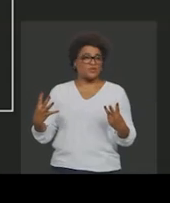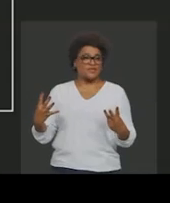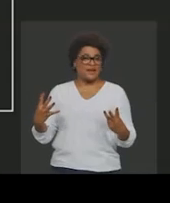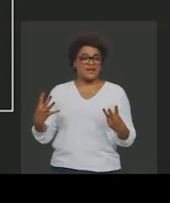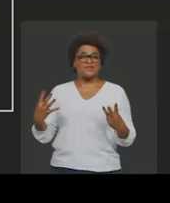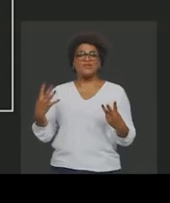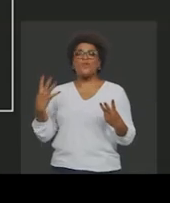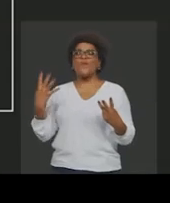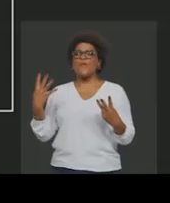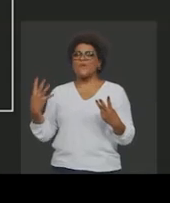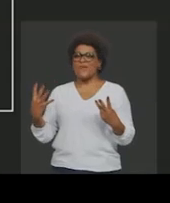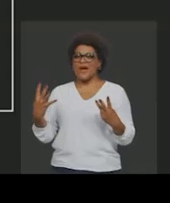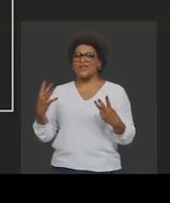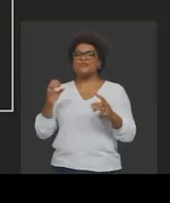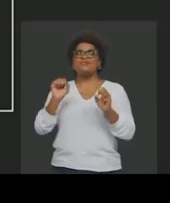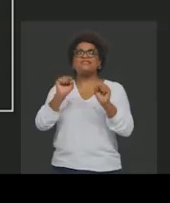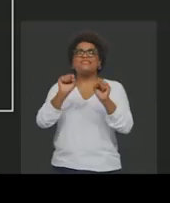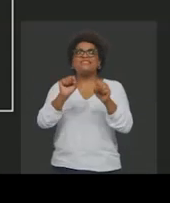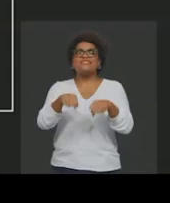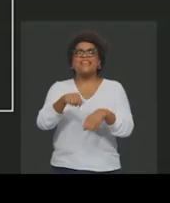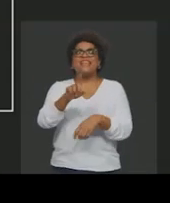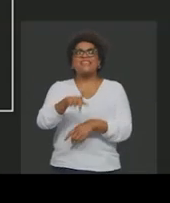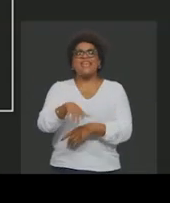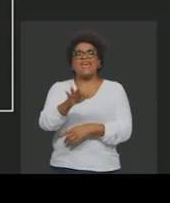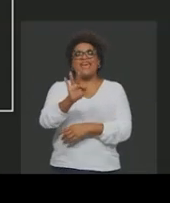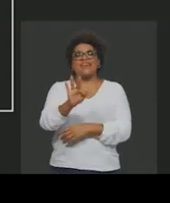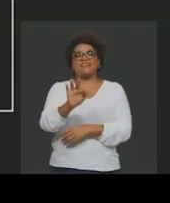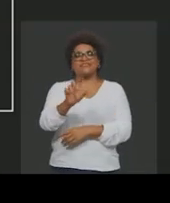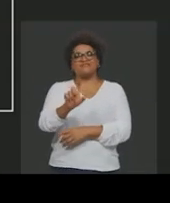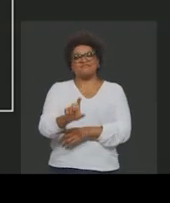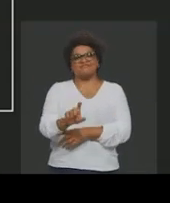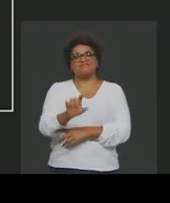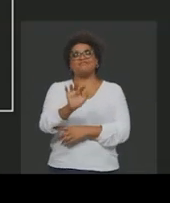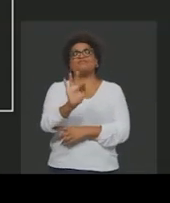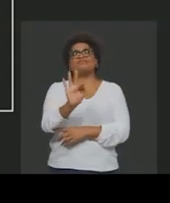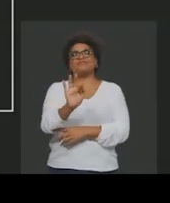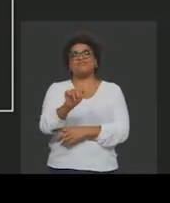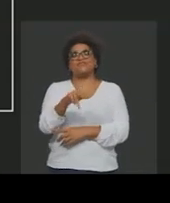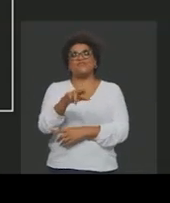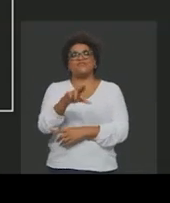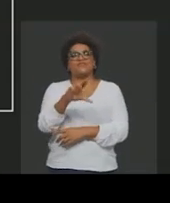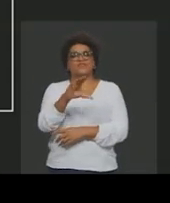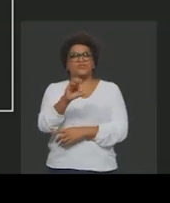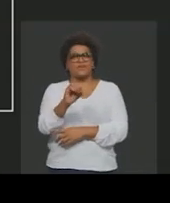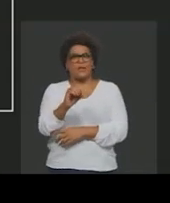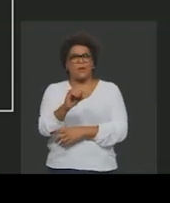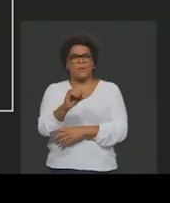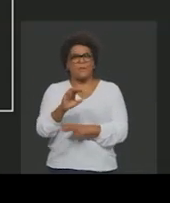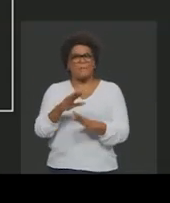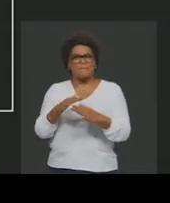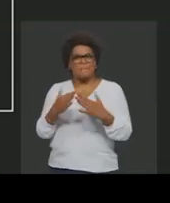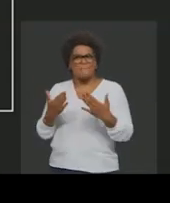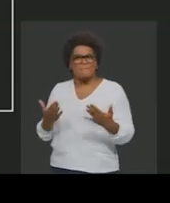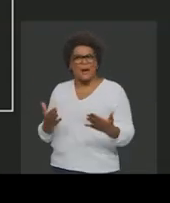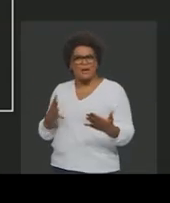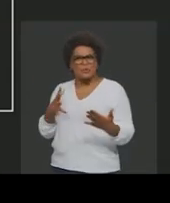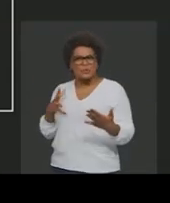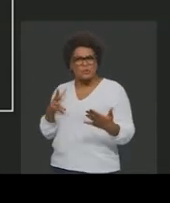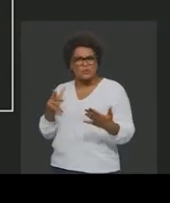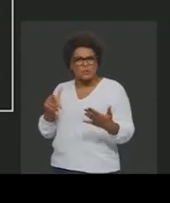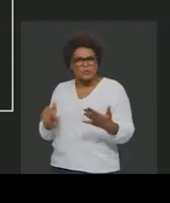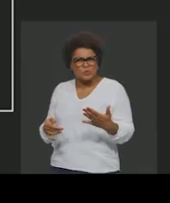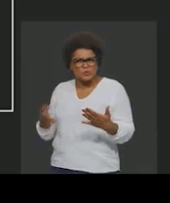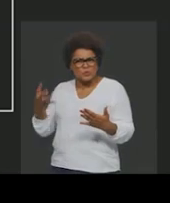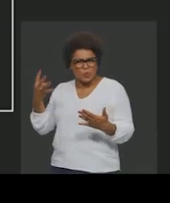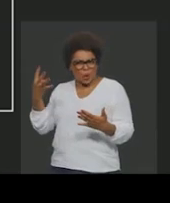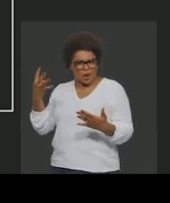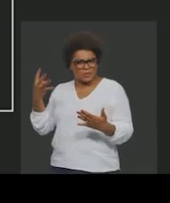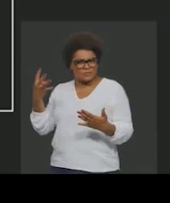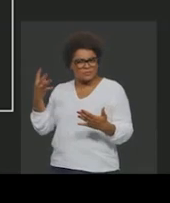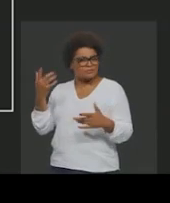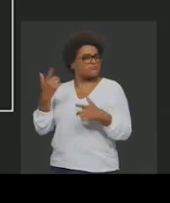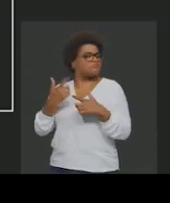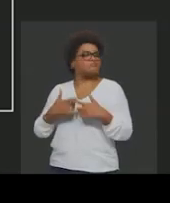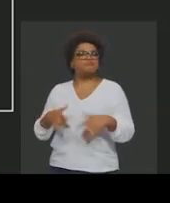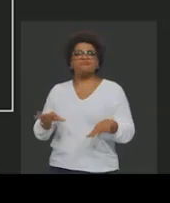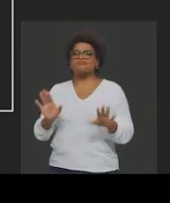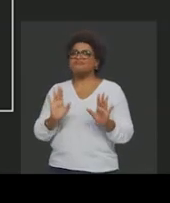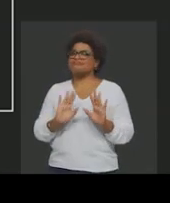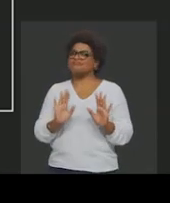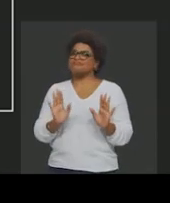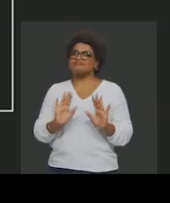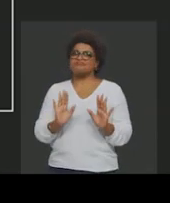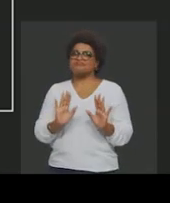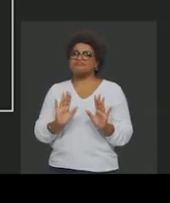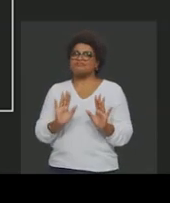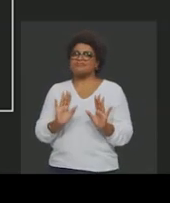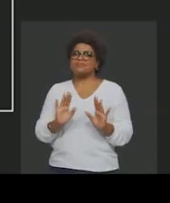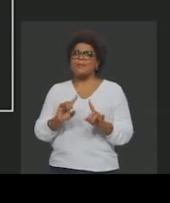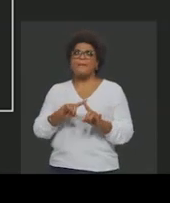função. Eu sei que você vai falar, nossa, mas foi todo mundo no 4? Não tem problema. Ok? Nossa, mas o